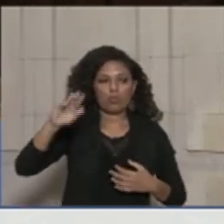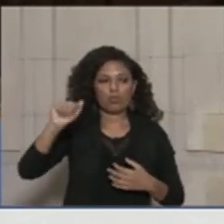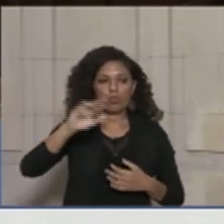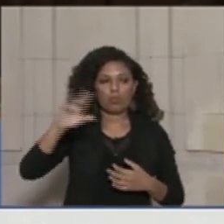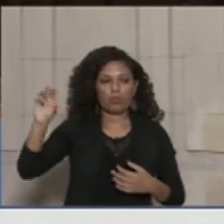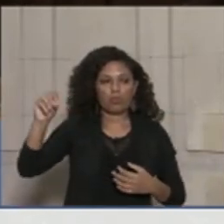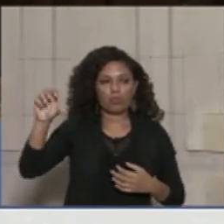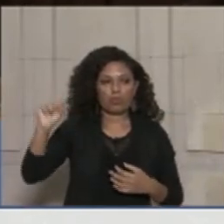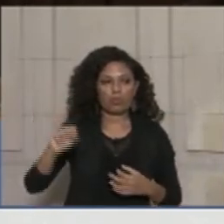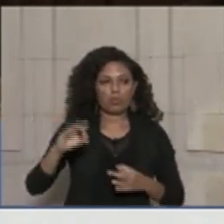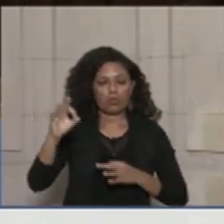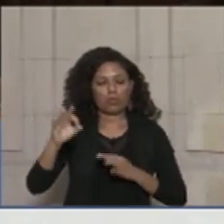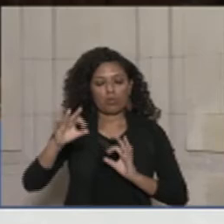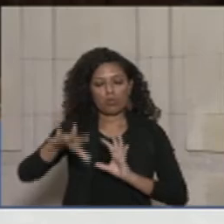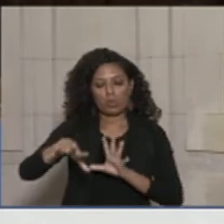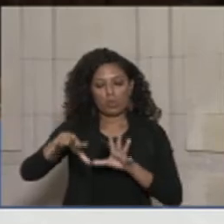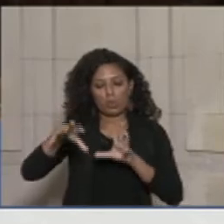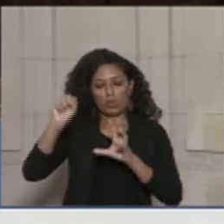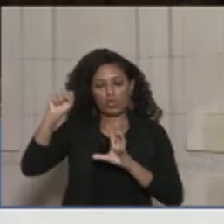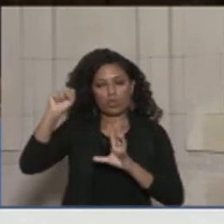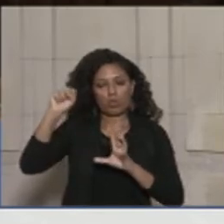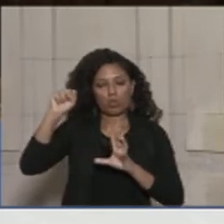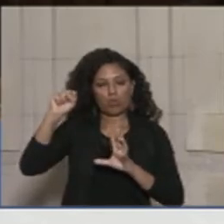deu uma liminar suspendendo